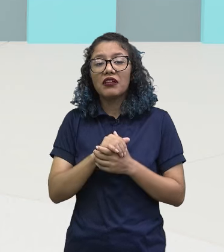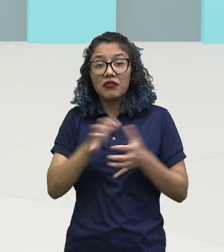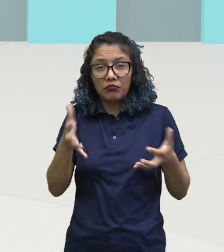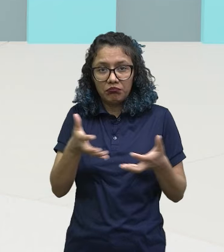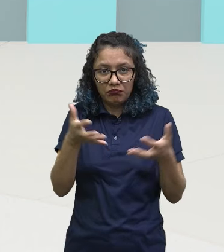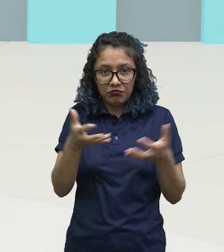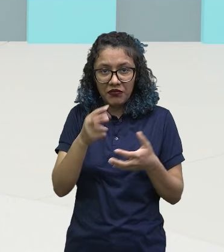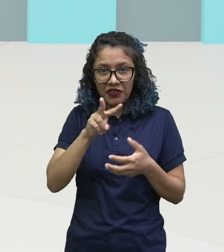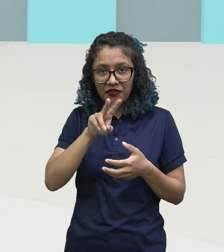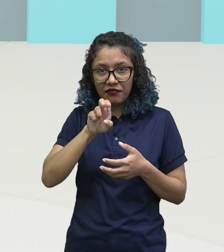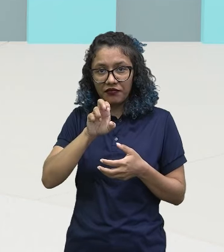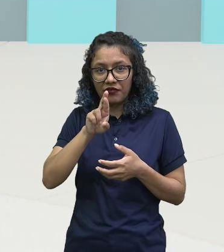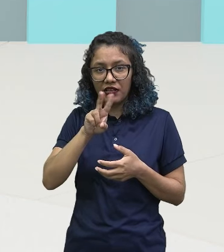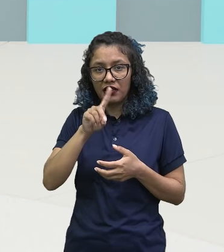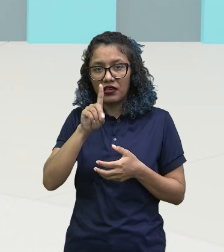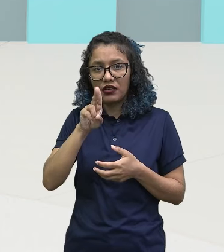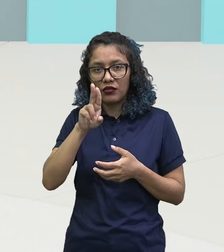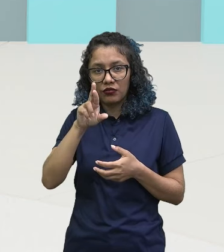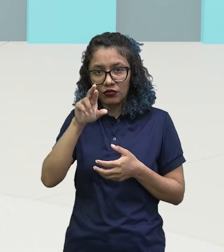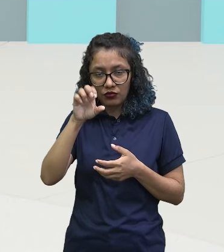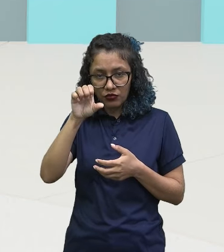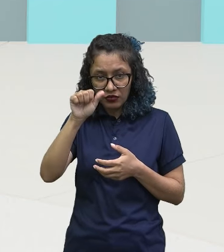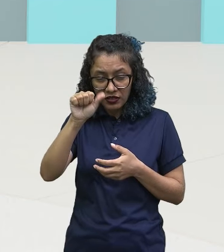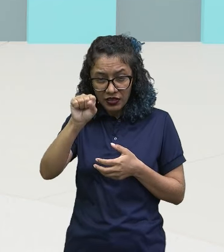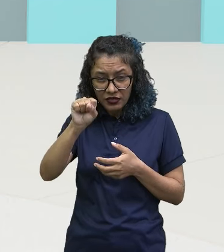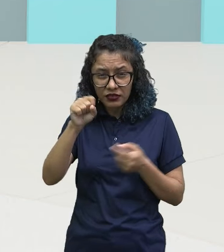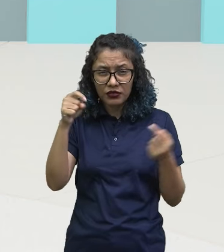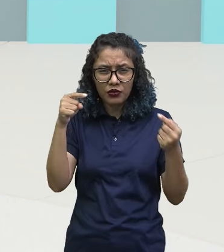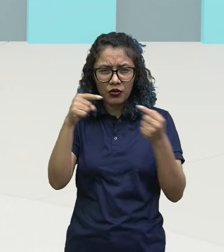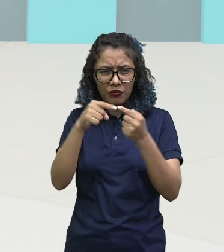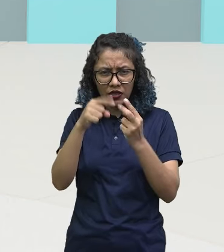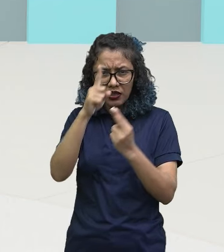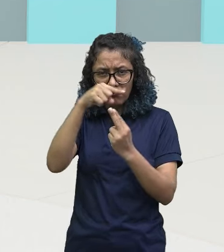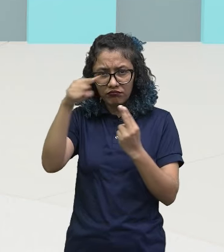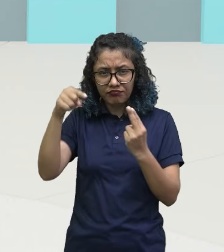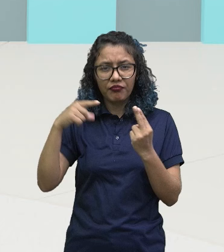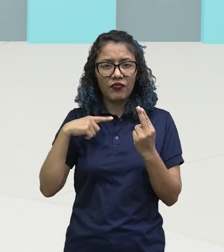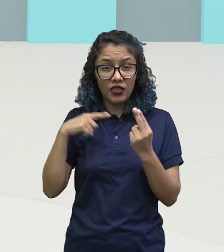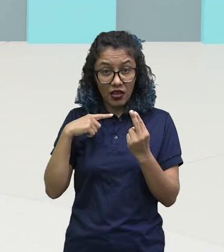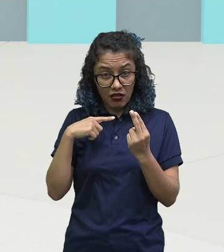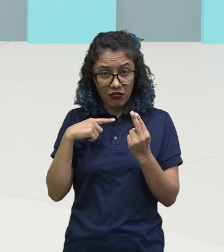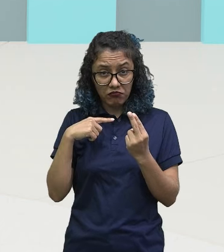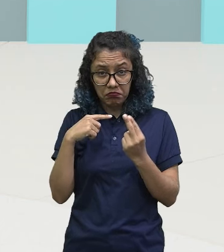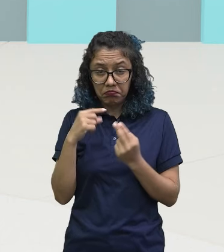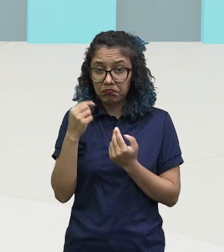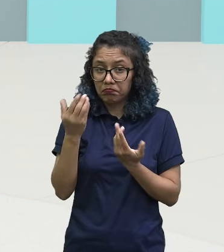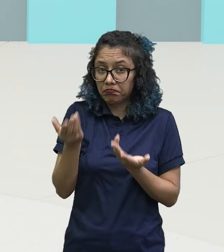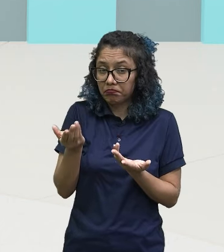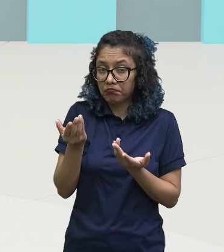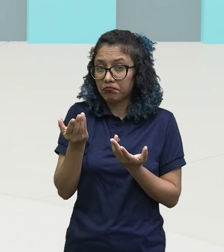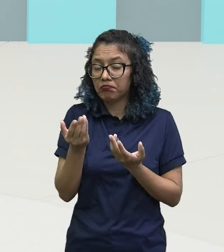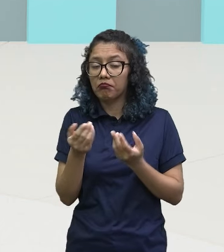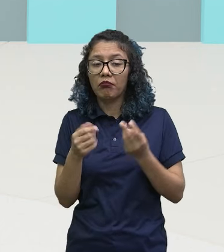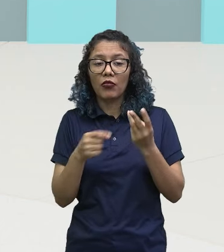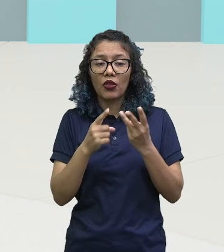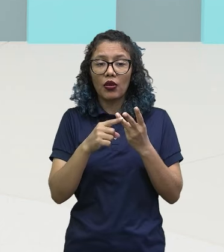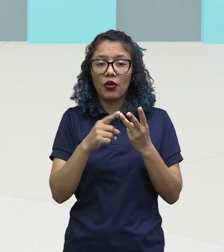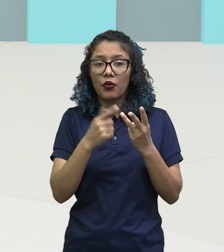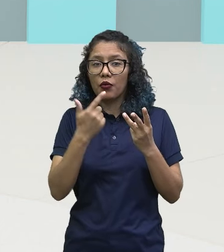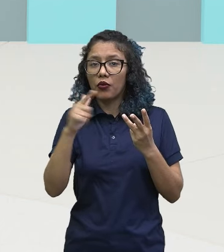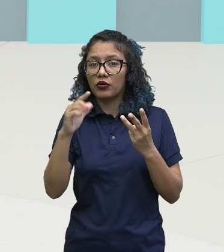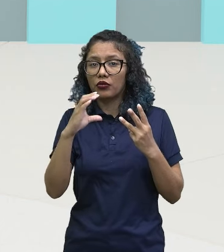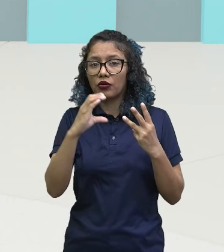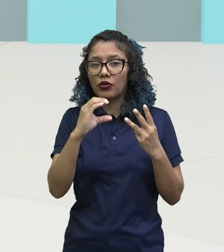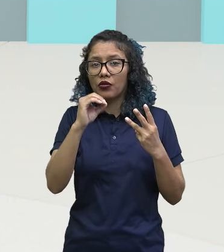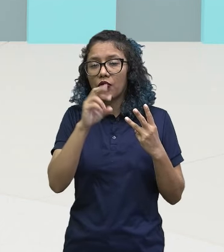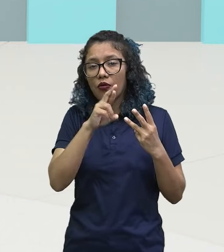verduras, será que a palavra apresenta acento gráfico? Será que eu coloco algum acento aí? E depois nós temos corrida, não